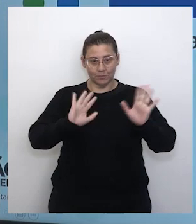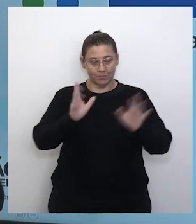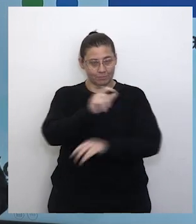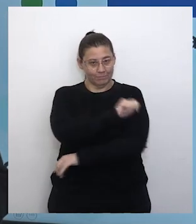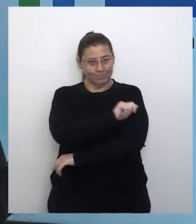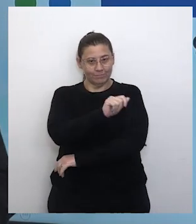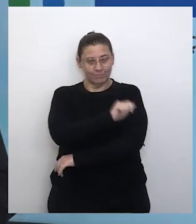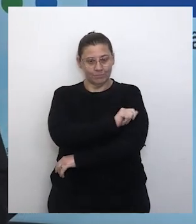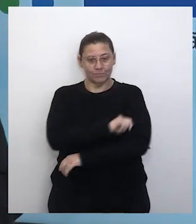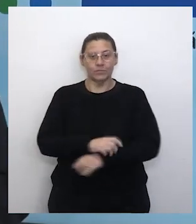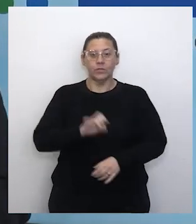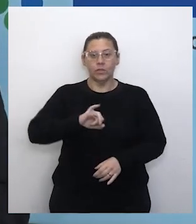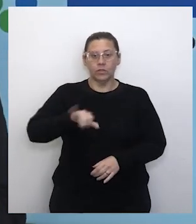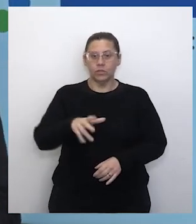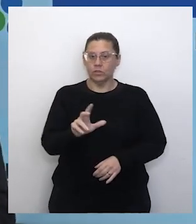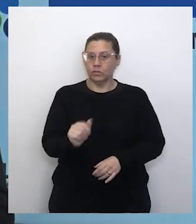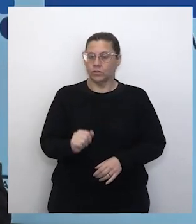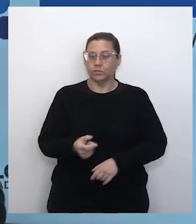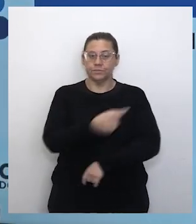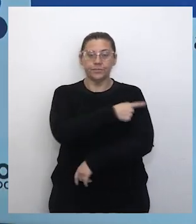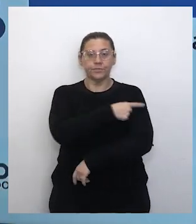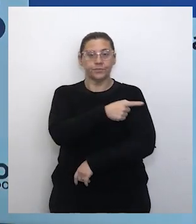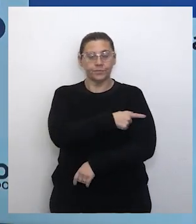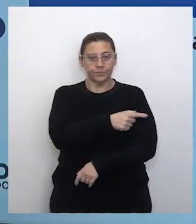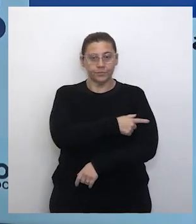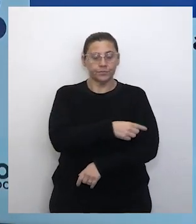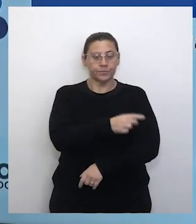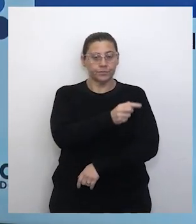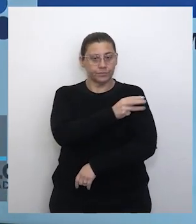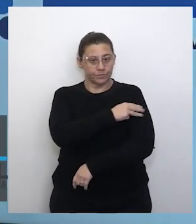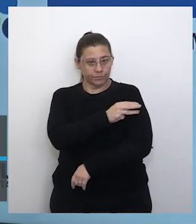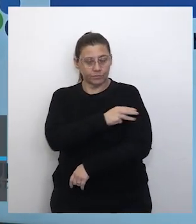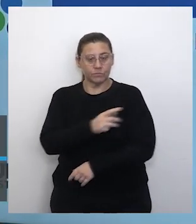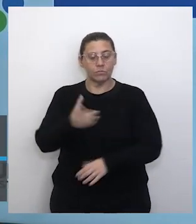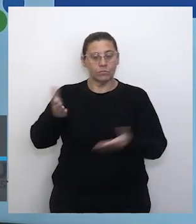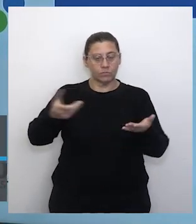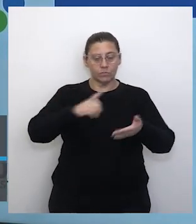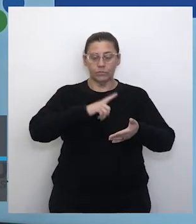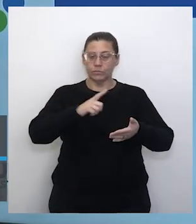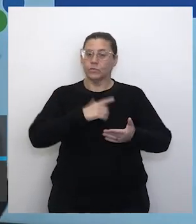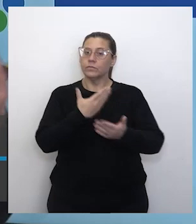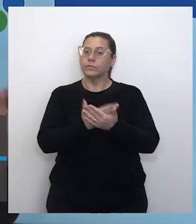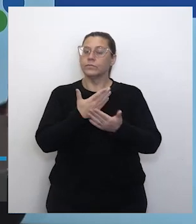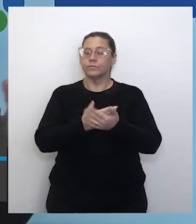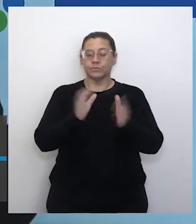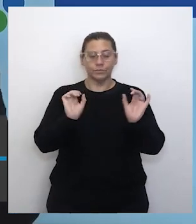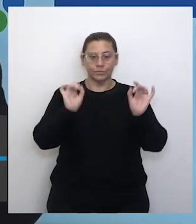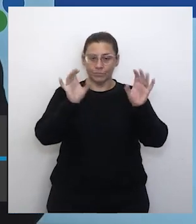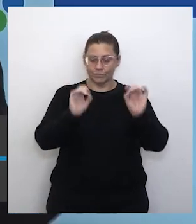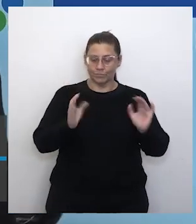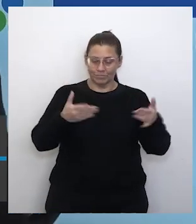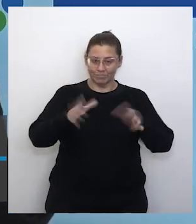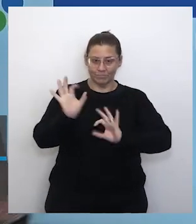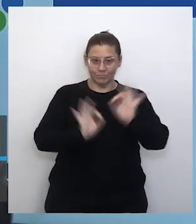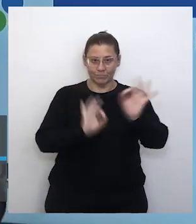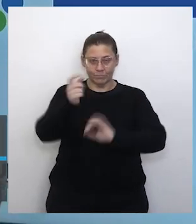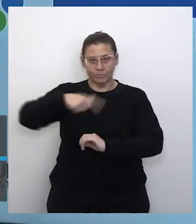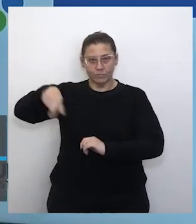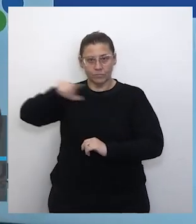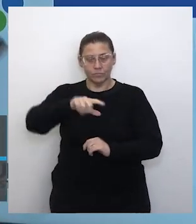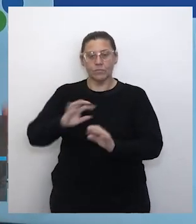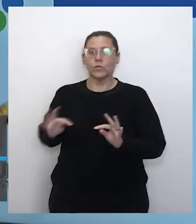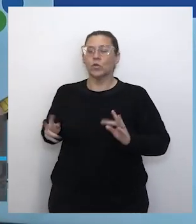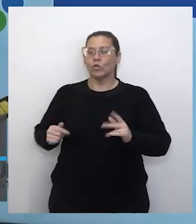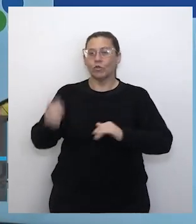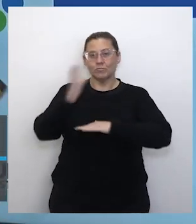Alunos da EJA, para a primeira série aí do ensino médio, nós temos hoje, uma aula especificamente preparada para vocês, com